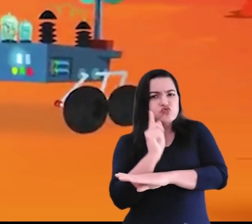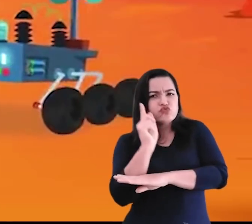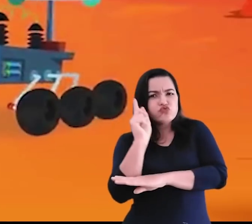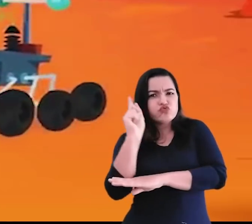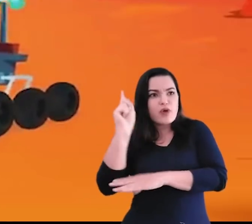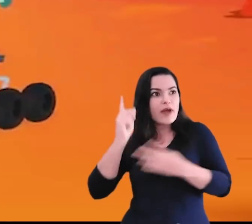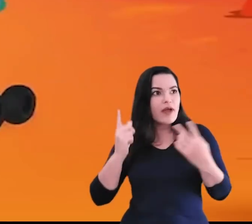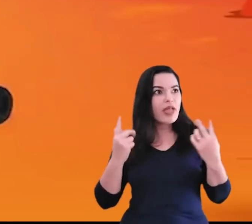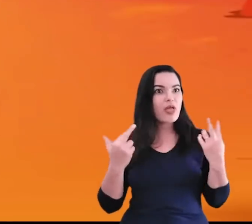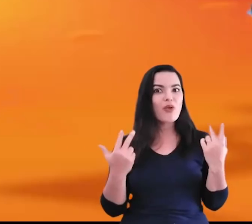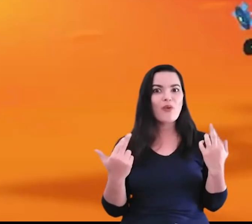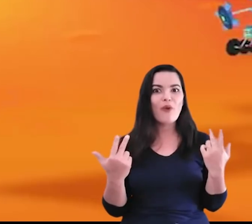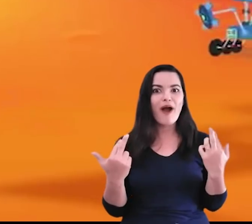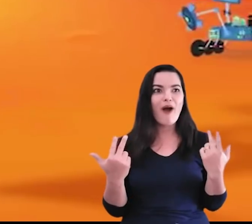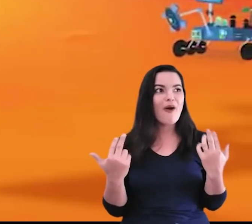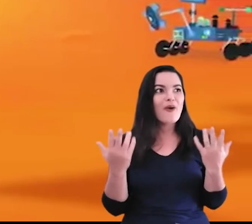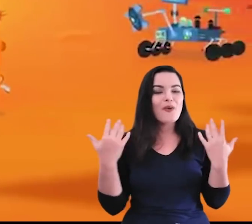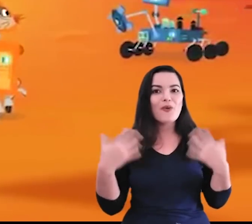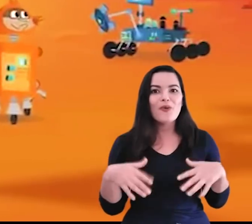Curiosity!